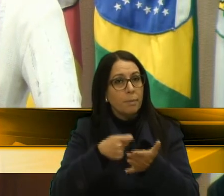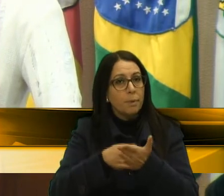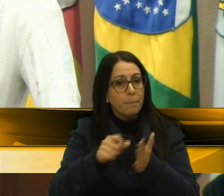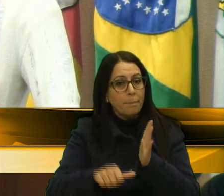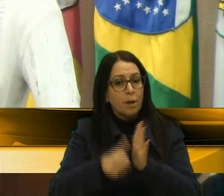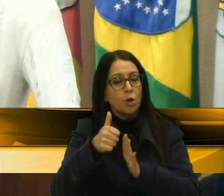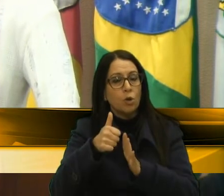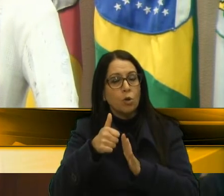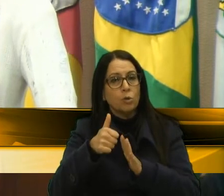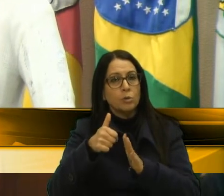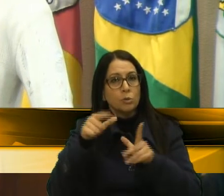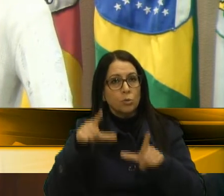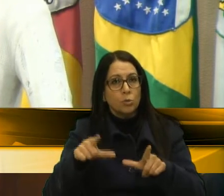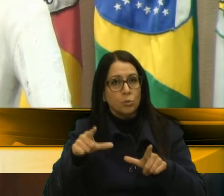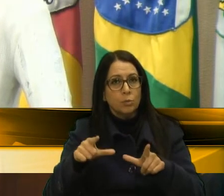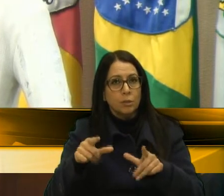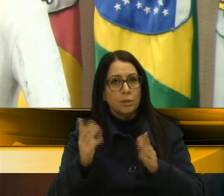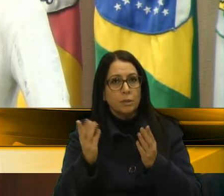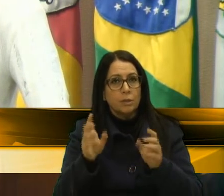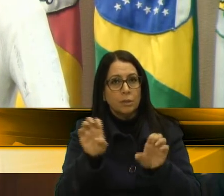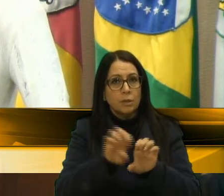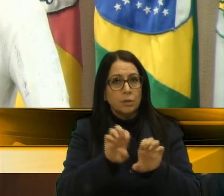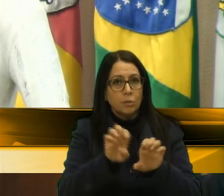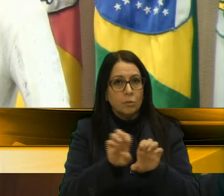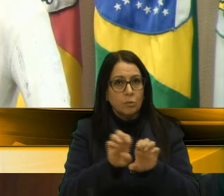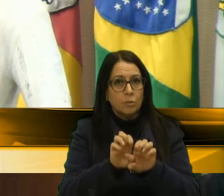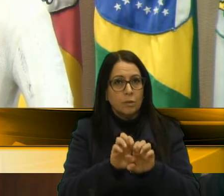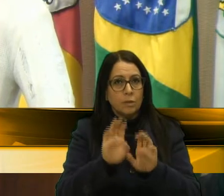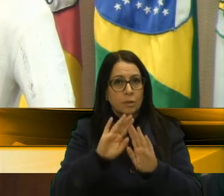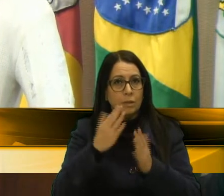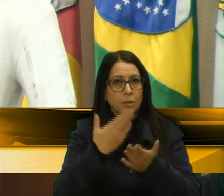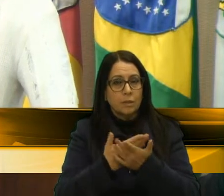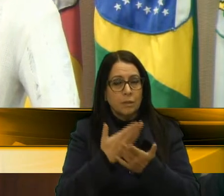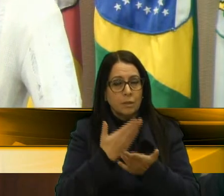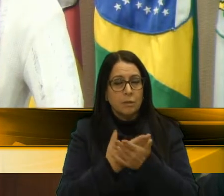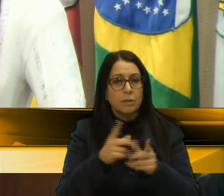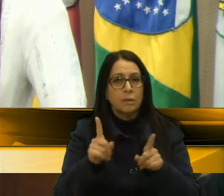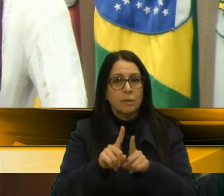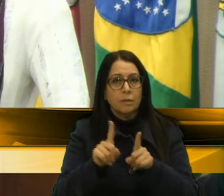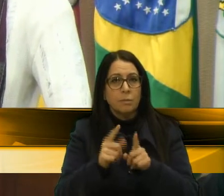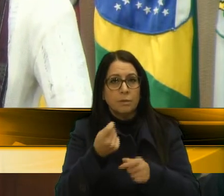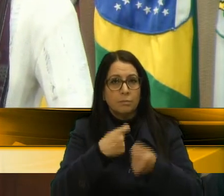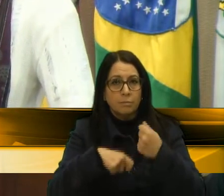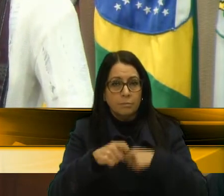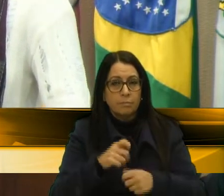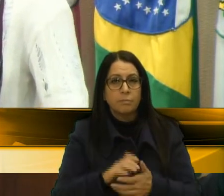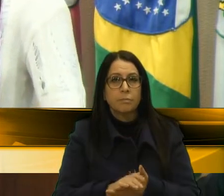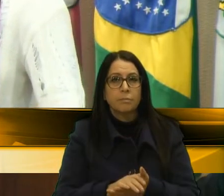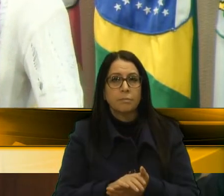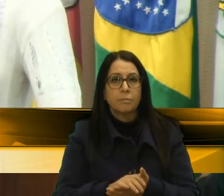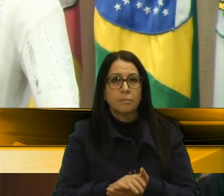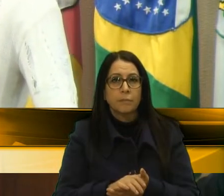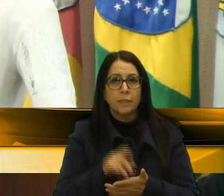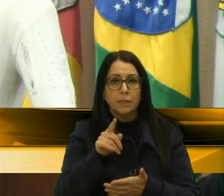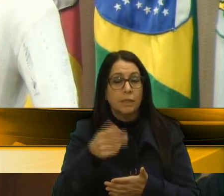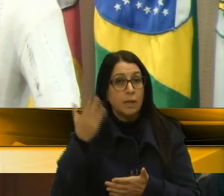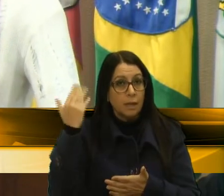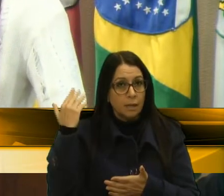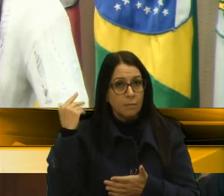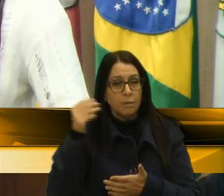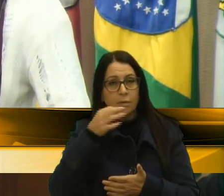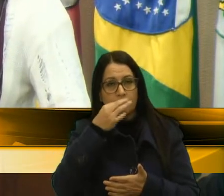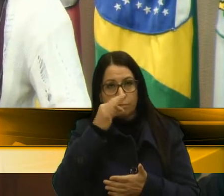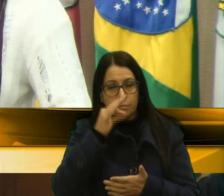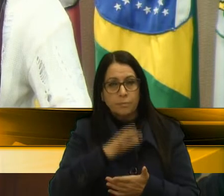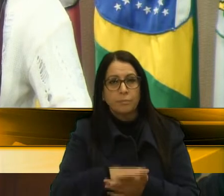melhores condições estruturais das suas escolas e também administrativa. Aquela época, em Caxias